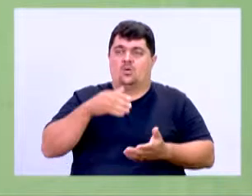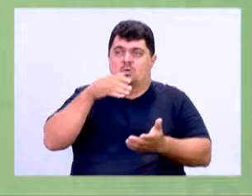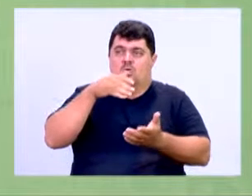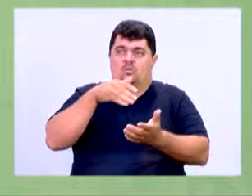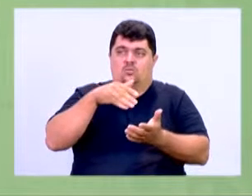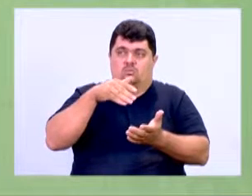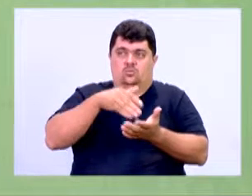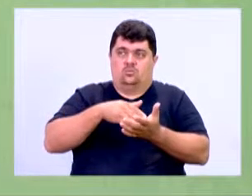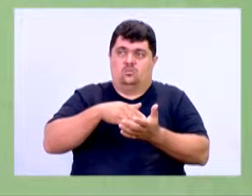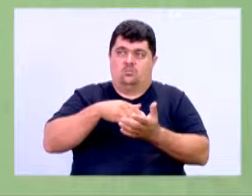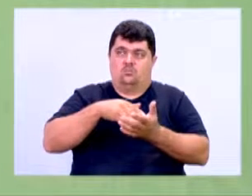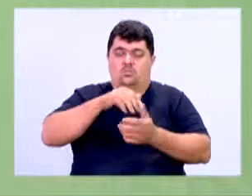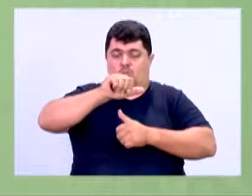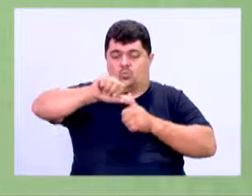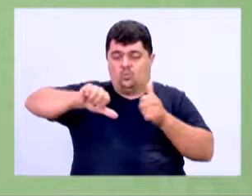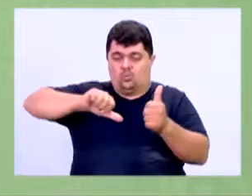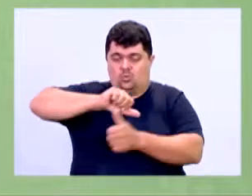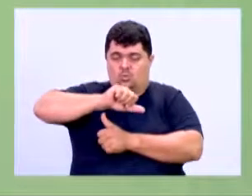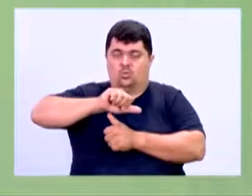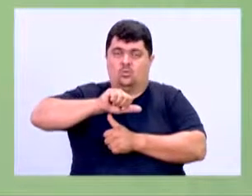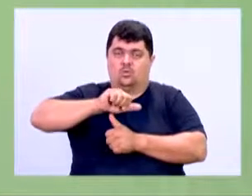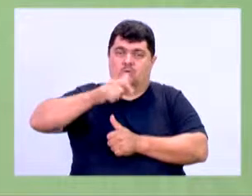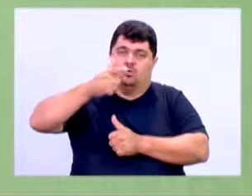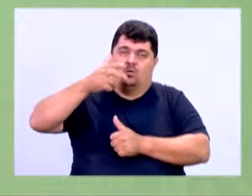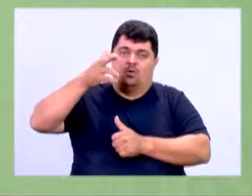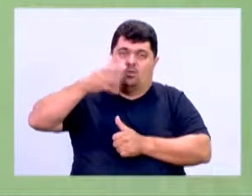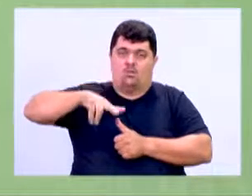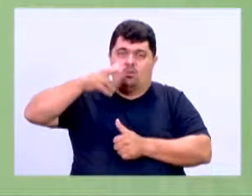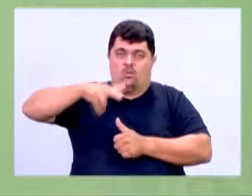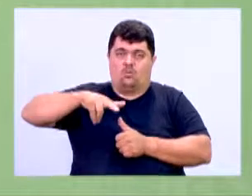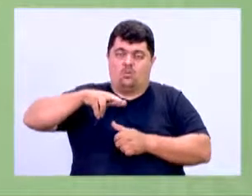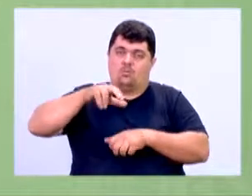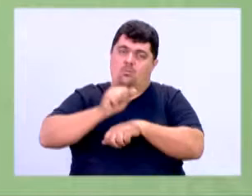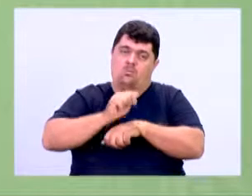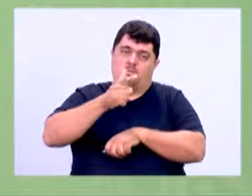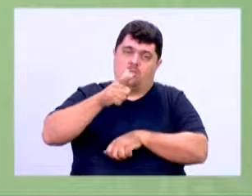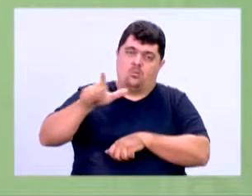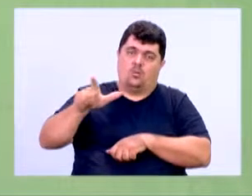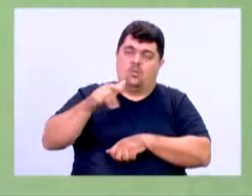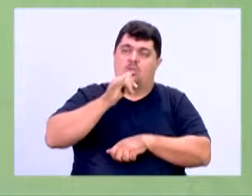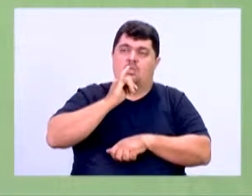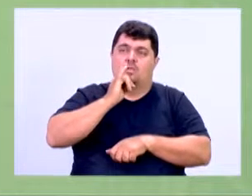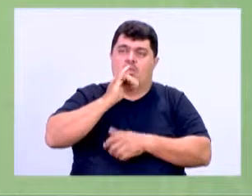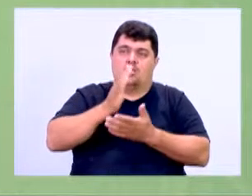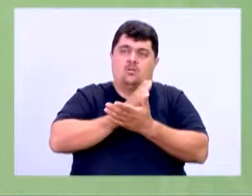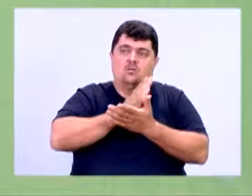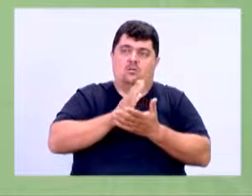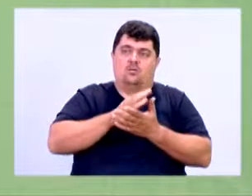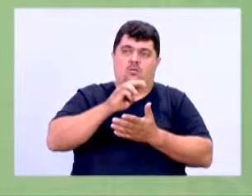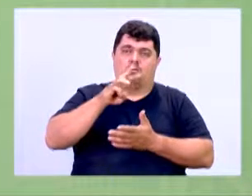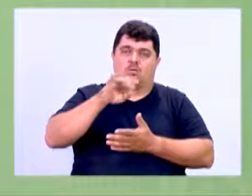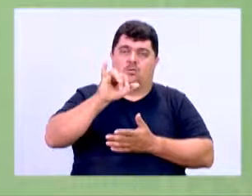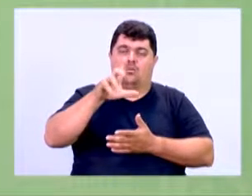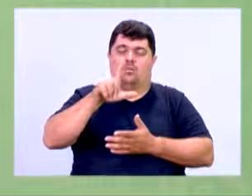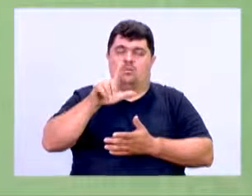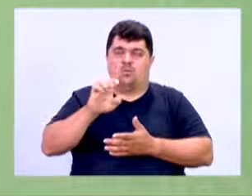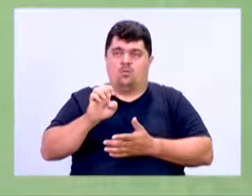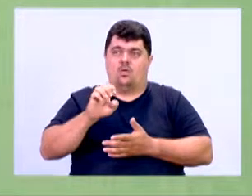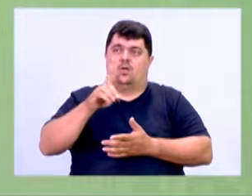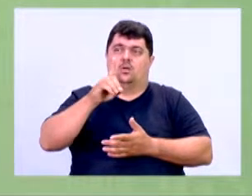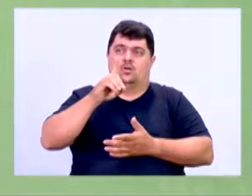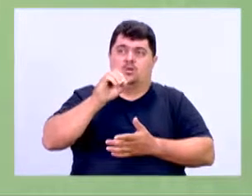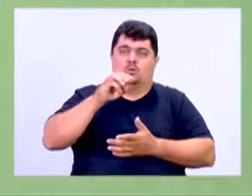que muda de comando de repetição para comando de repetição. Alguns exemplos de comando de repetição: while, do while e